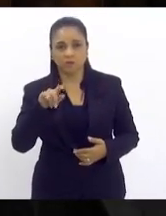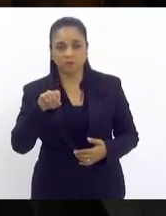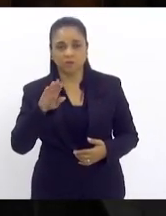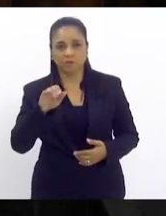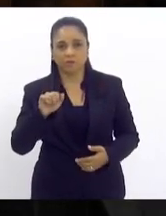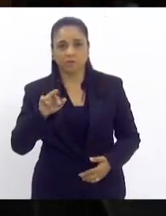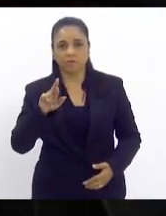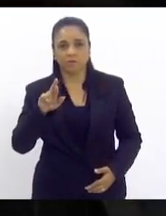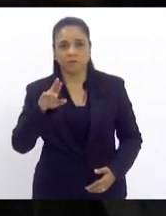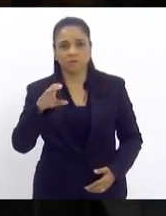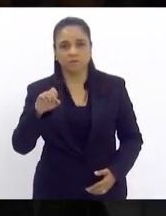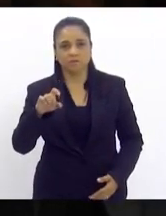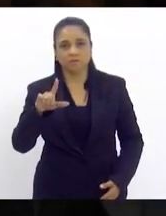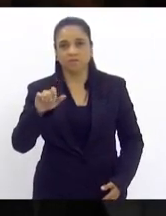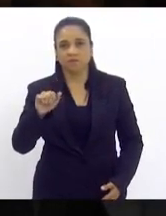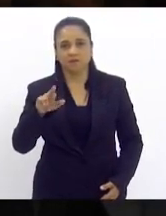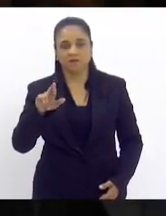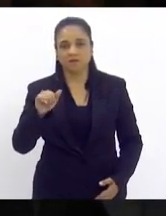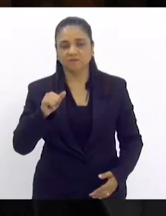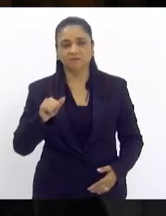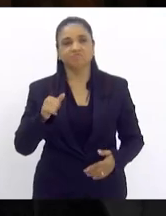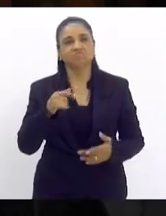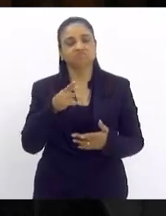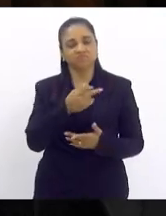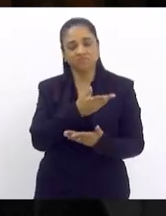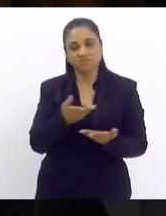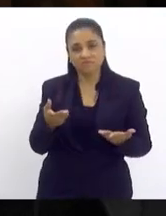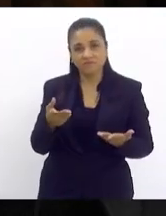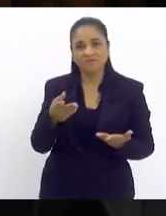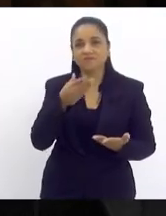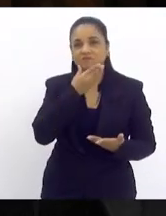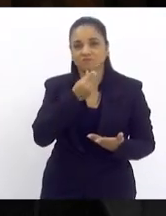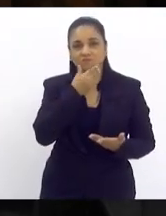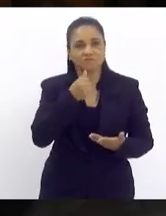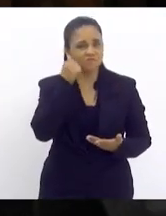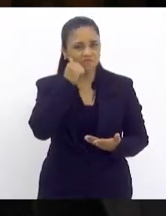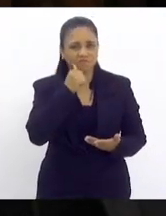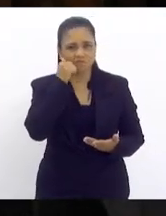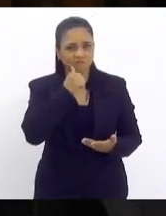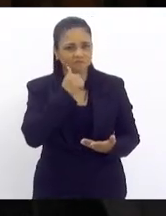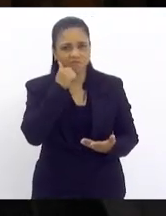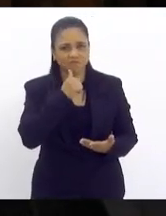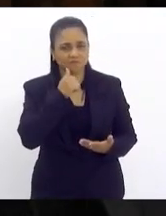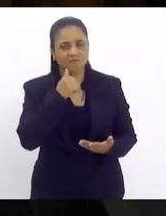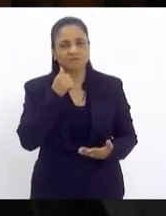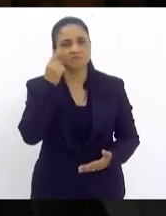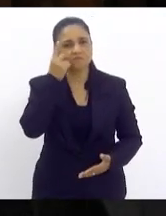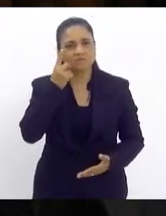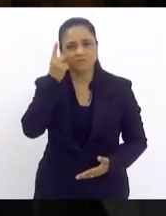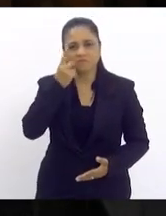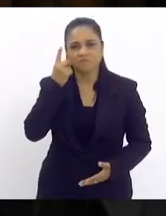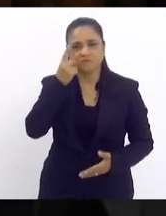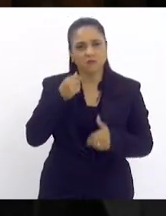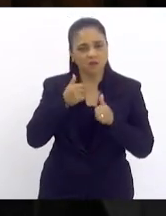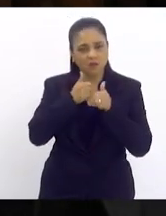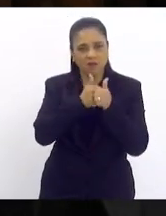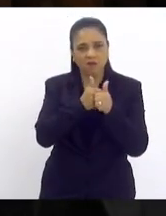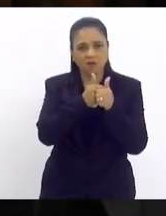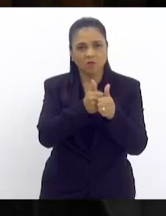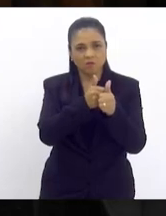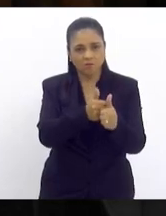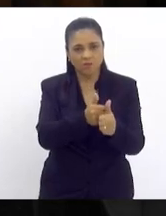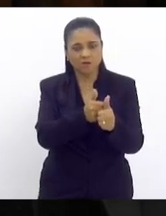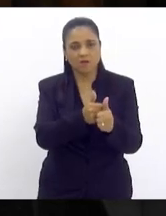senhoras e senhores deputados que nos acompanham de